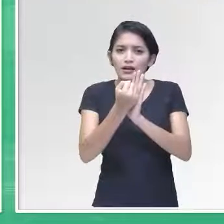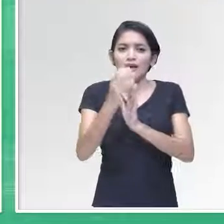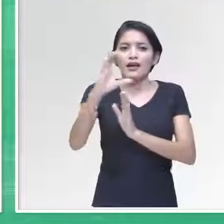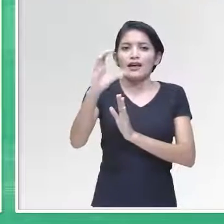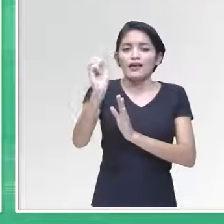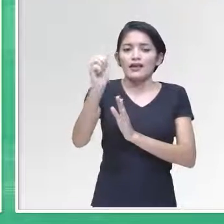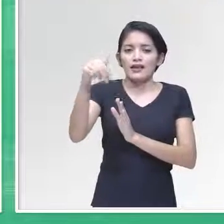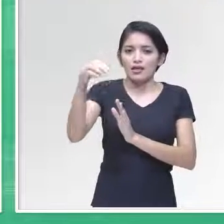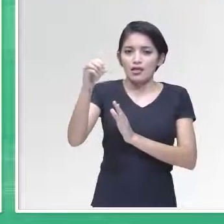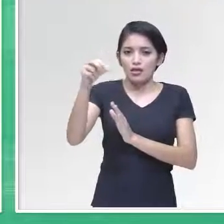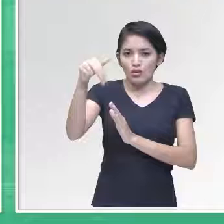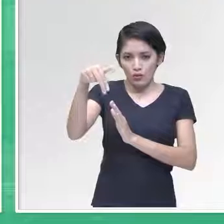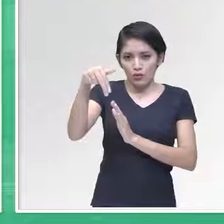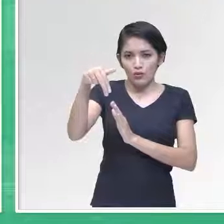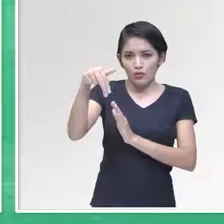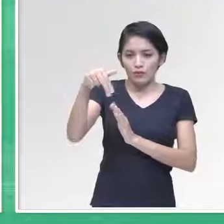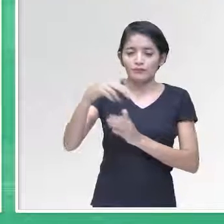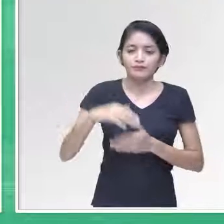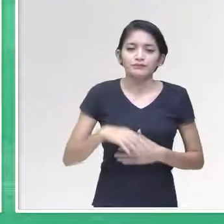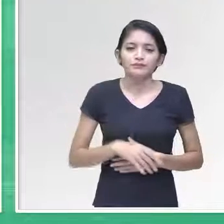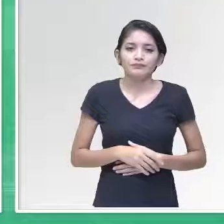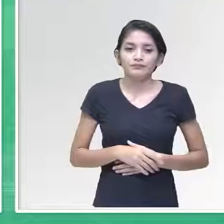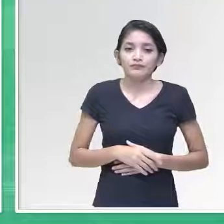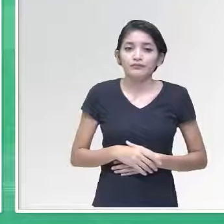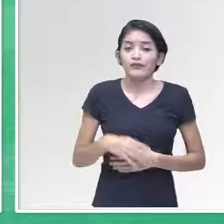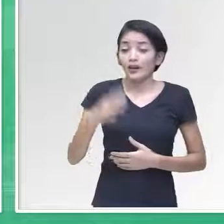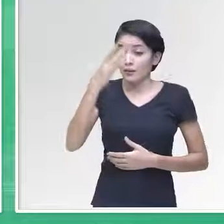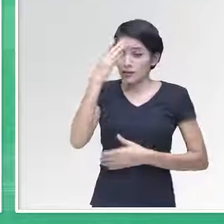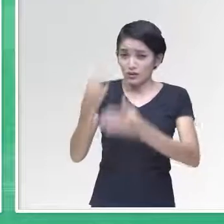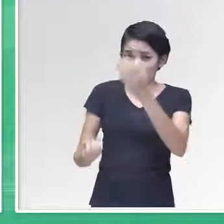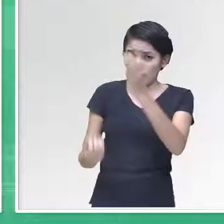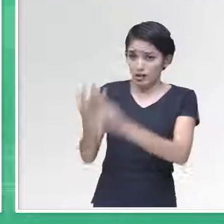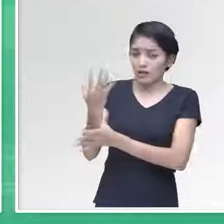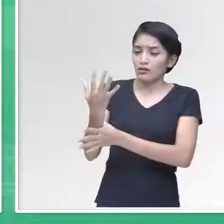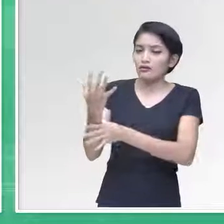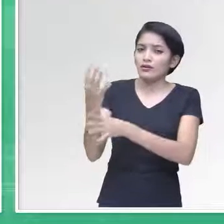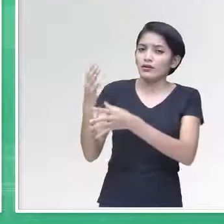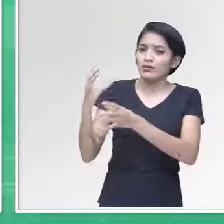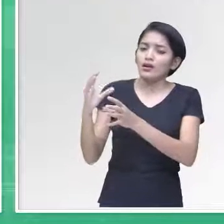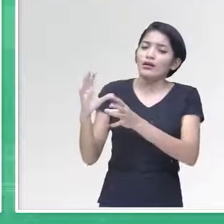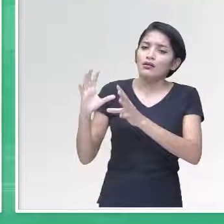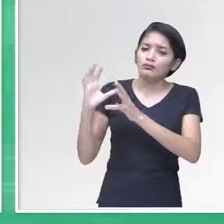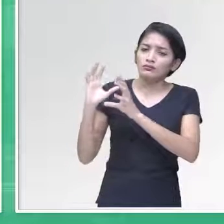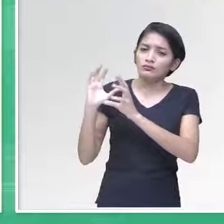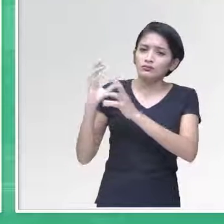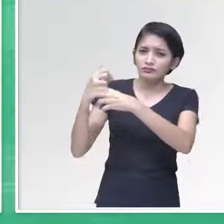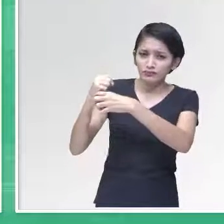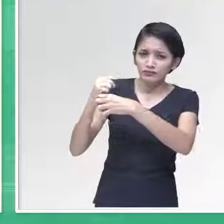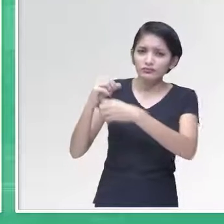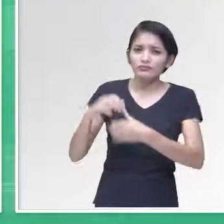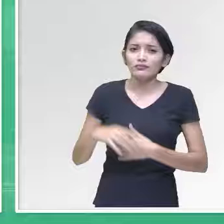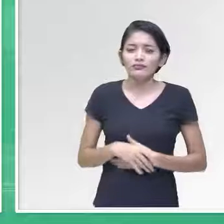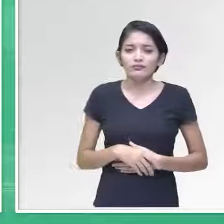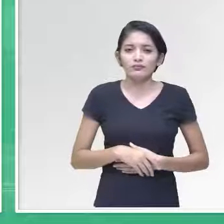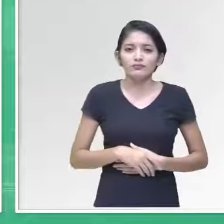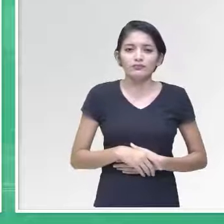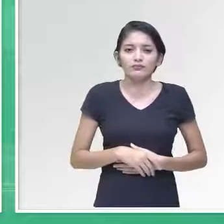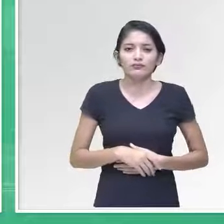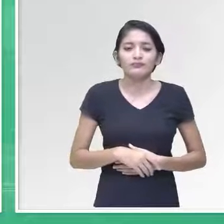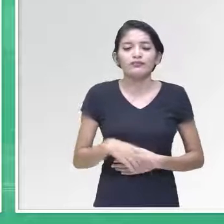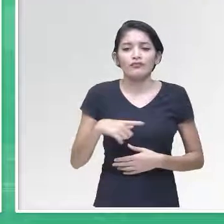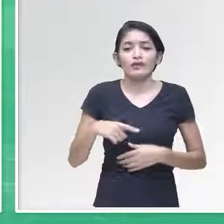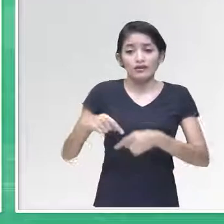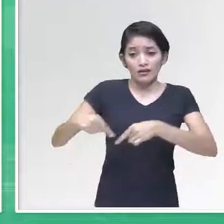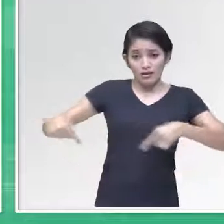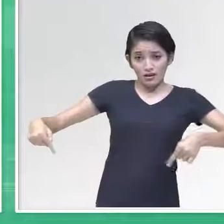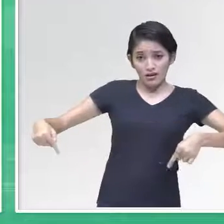aqui, dessa marca Canon, o inventor foi um engenheiro, né? Deve ser o sobrenome dele esse aí, Canon. Aqui tem algumas informações também